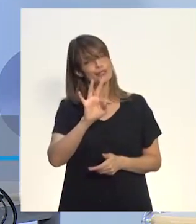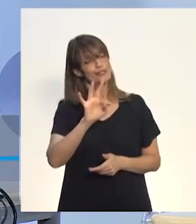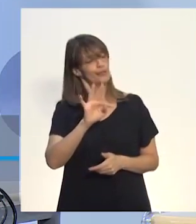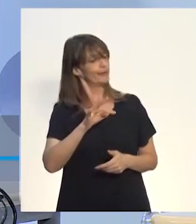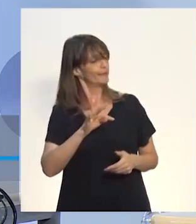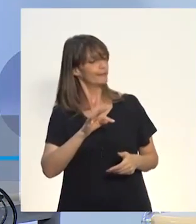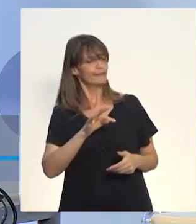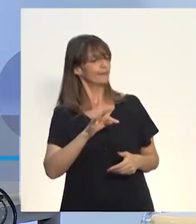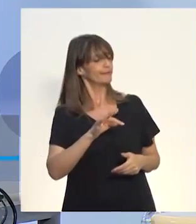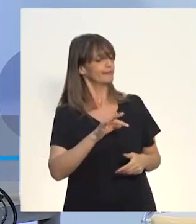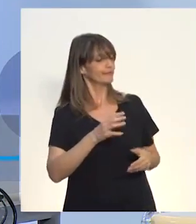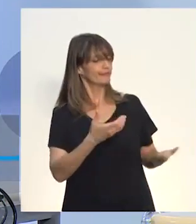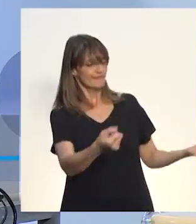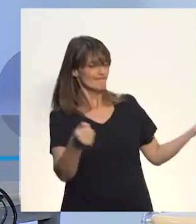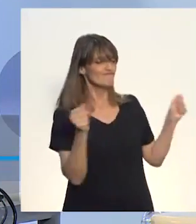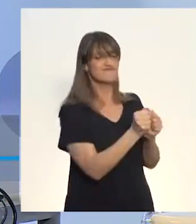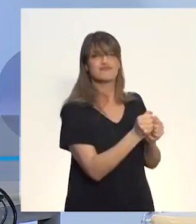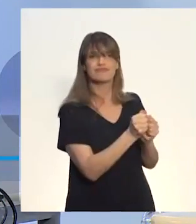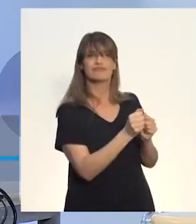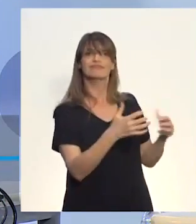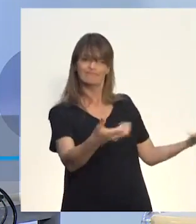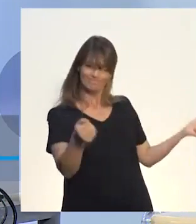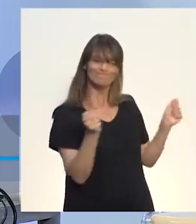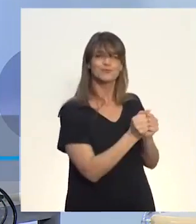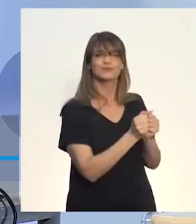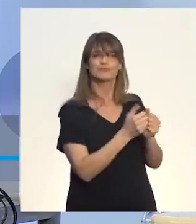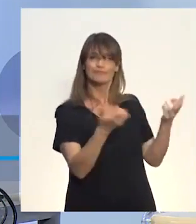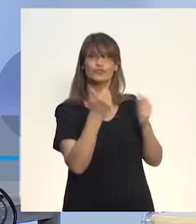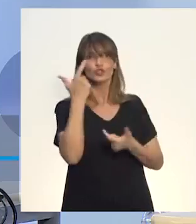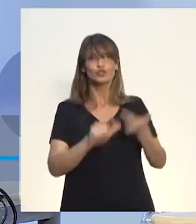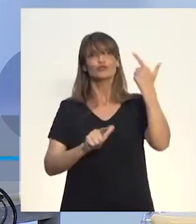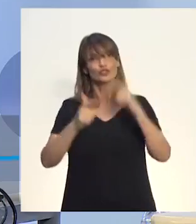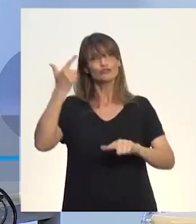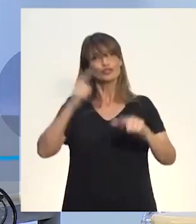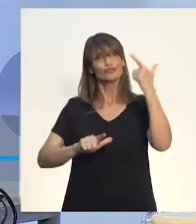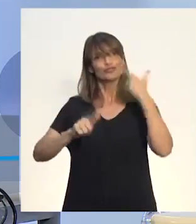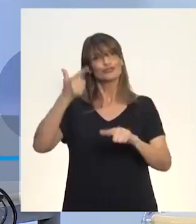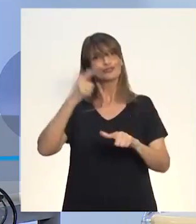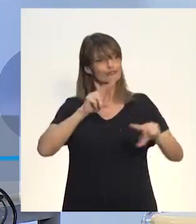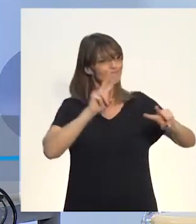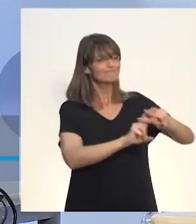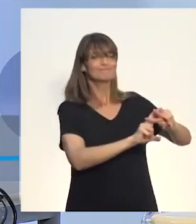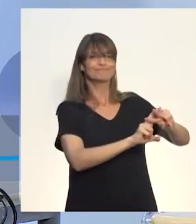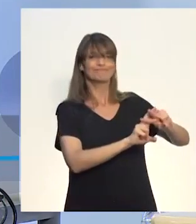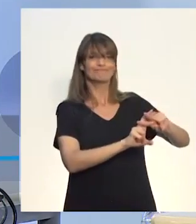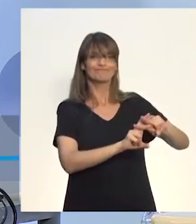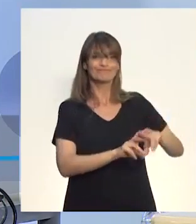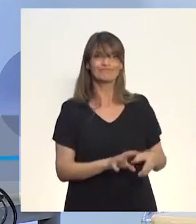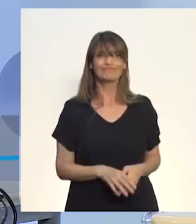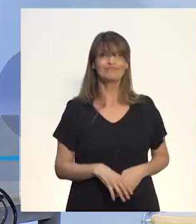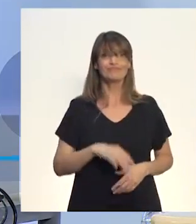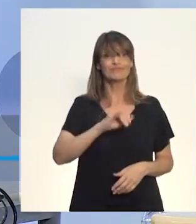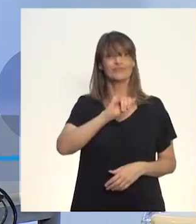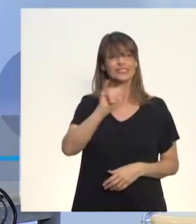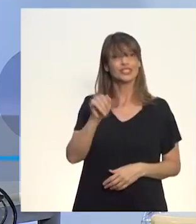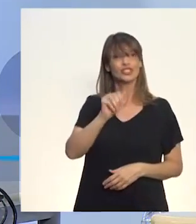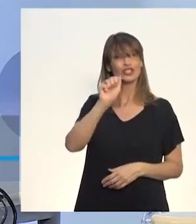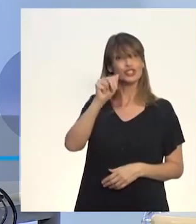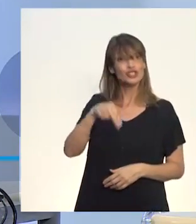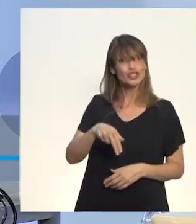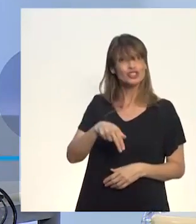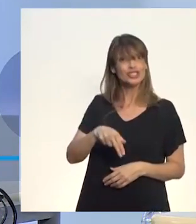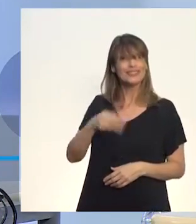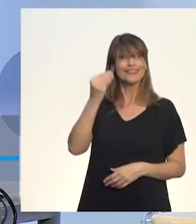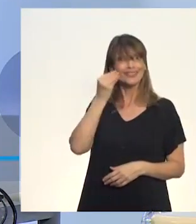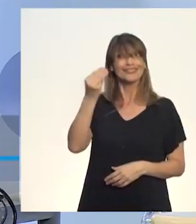capturá-lo de volta e trancafiá-lo novamente na prisão. Tantas são as tentativas de fuga e tantas são